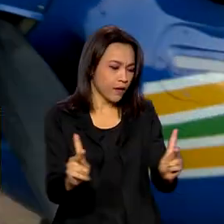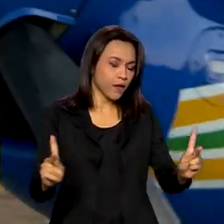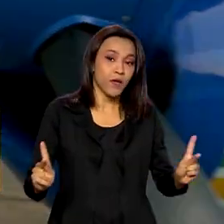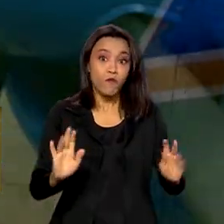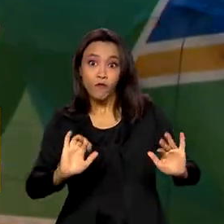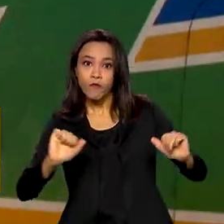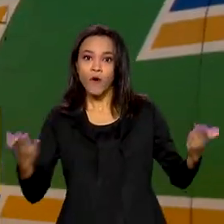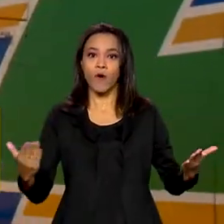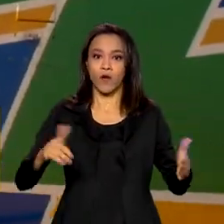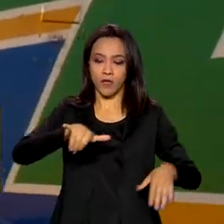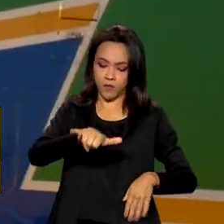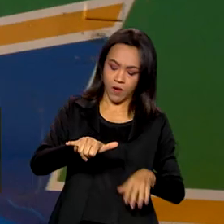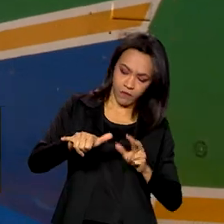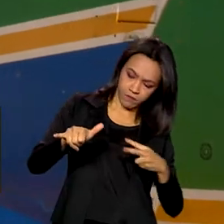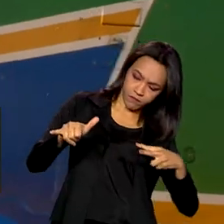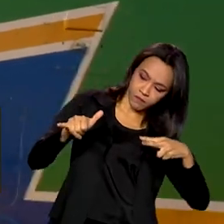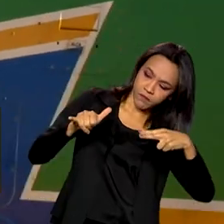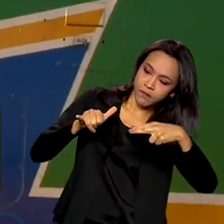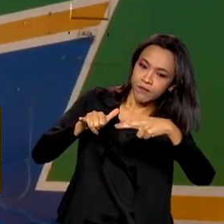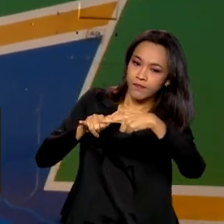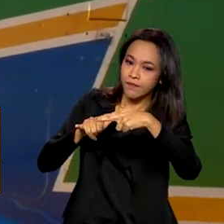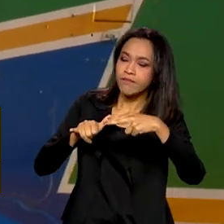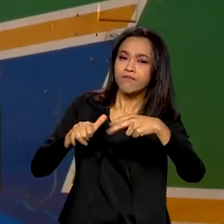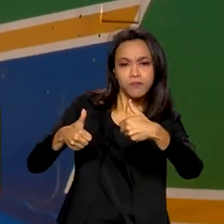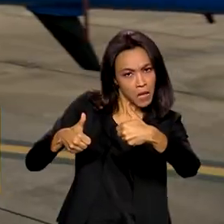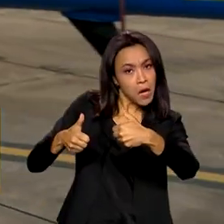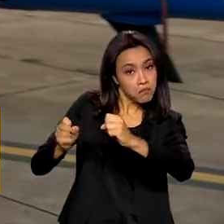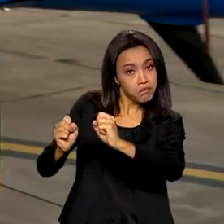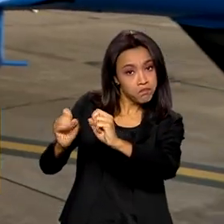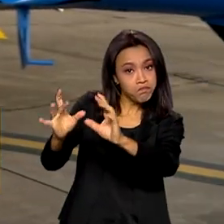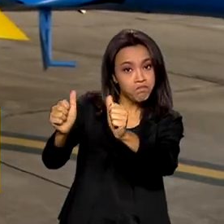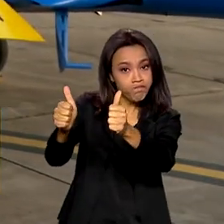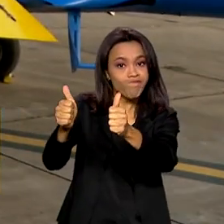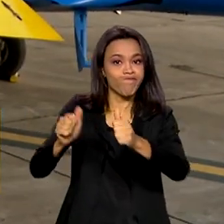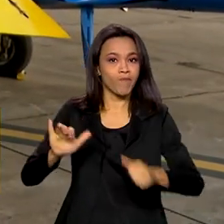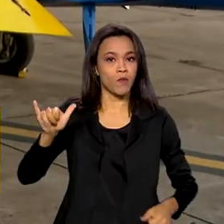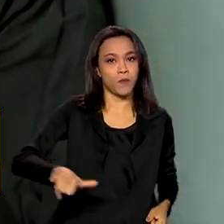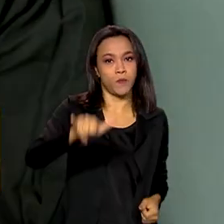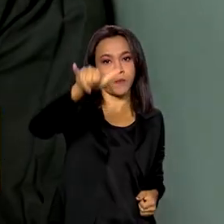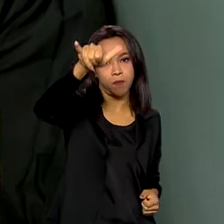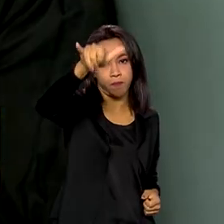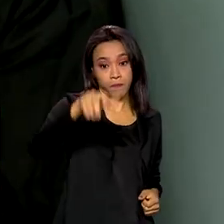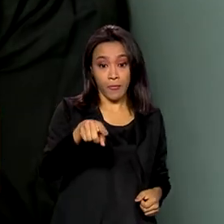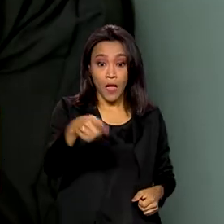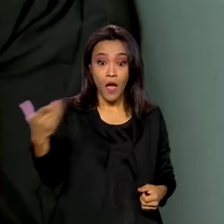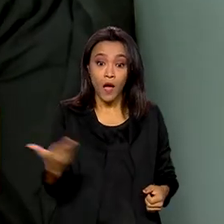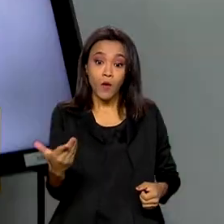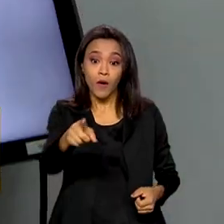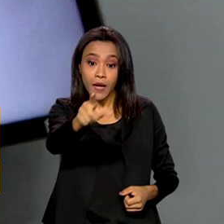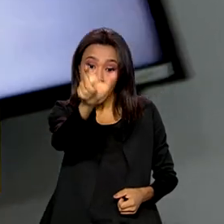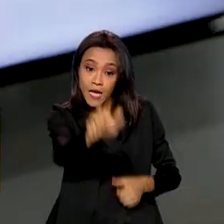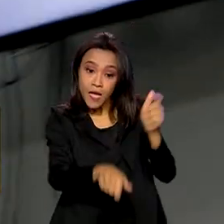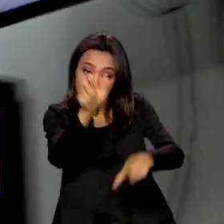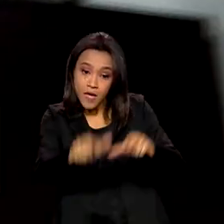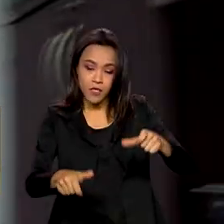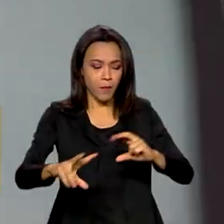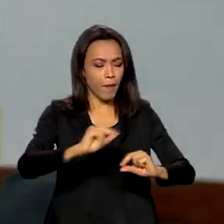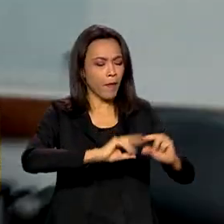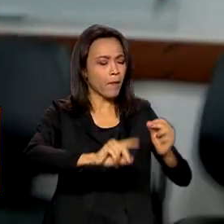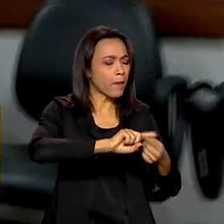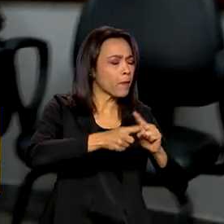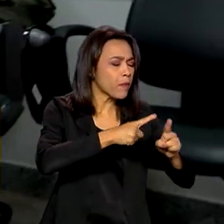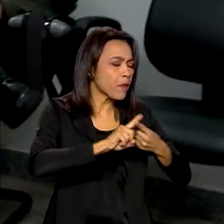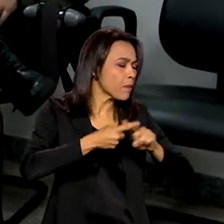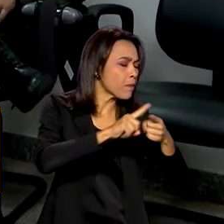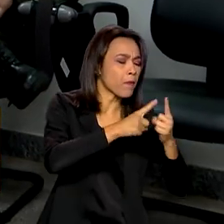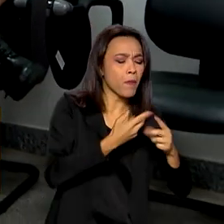externa da aeronave e verificamos que a aeronave ela está em condições de voo. Com a máquina pronta, em solo os pilotos repassam passo a